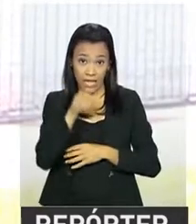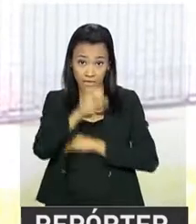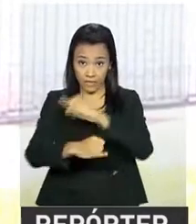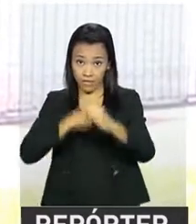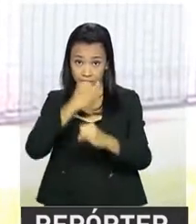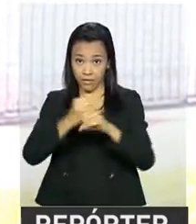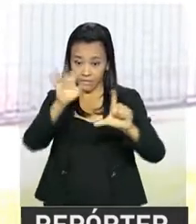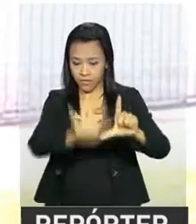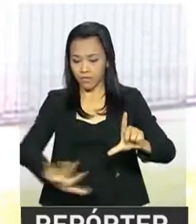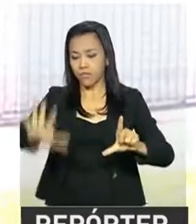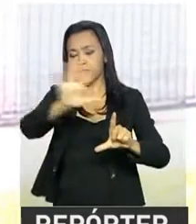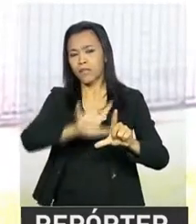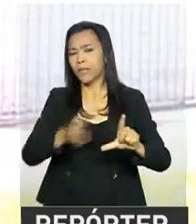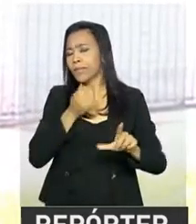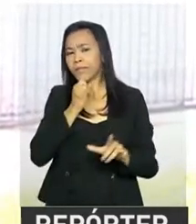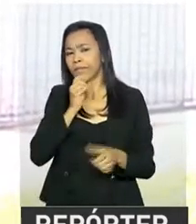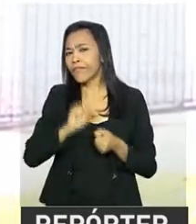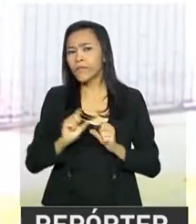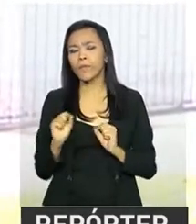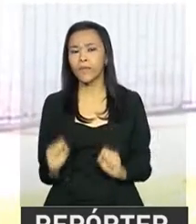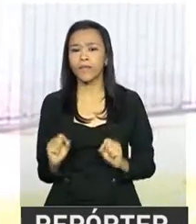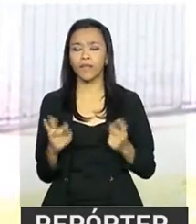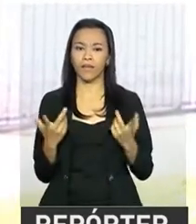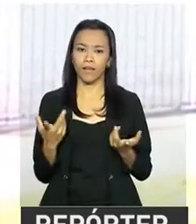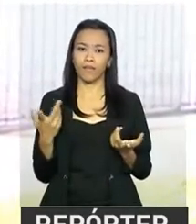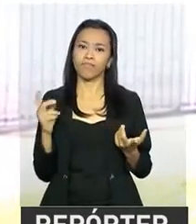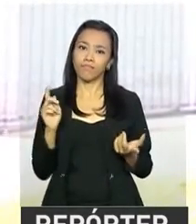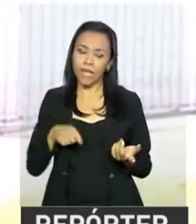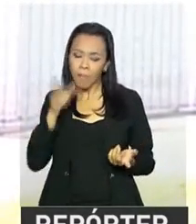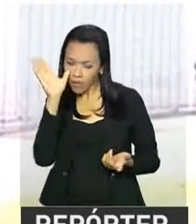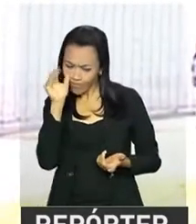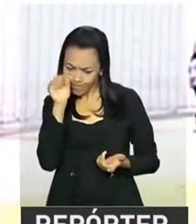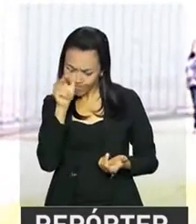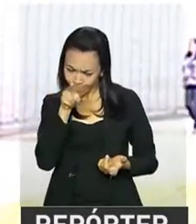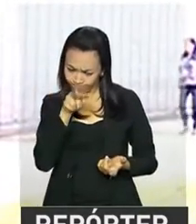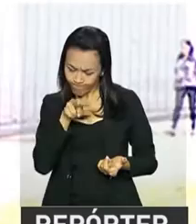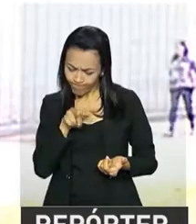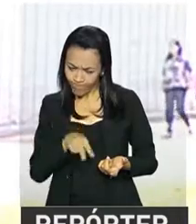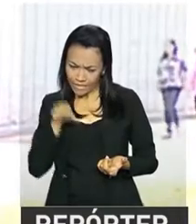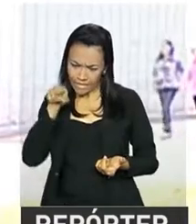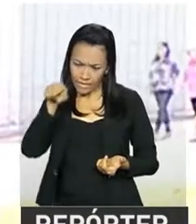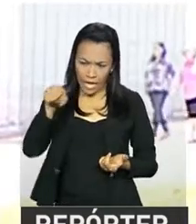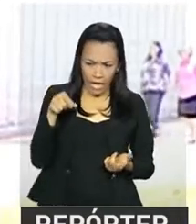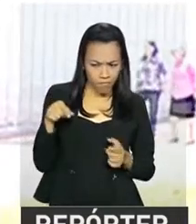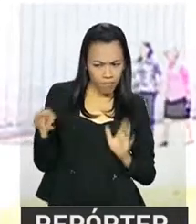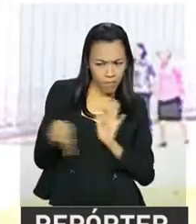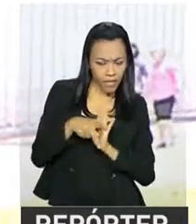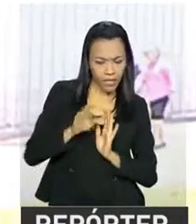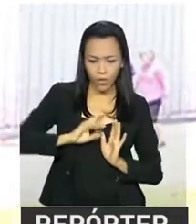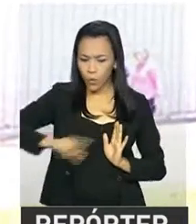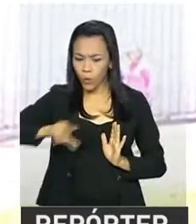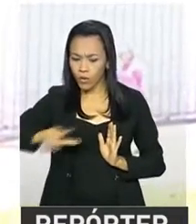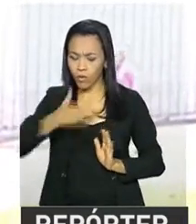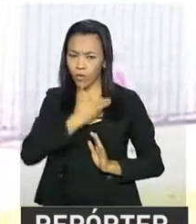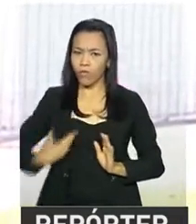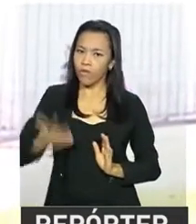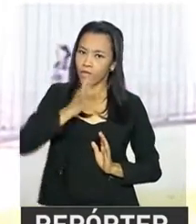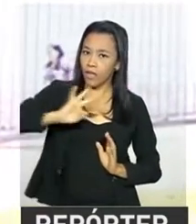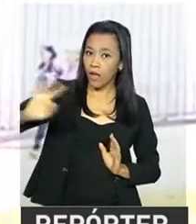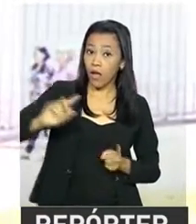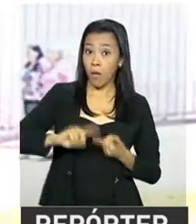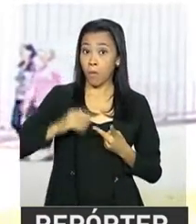cidadão poderá por exemplo fazer consultas para saber se o imóvel é ou não da união poderá pedir